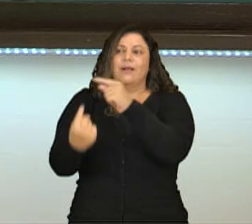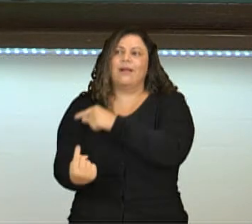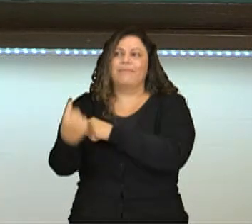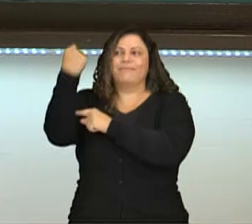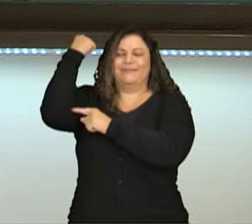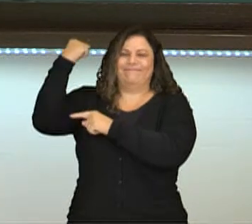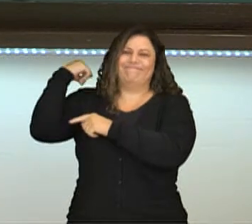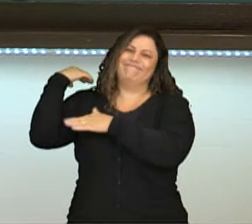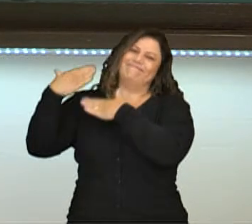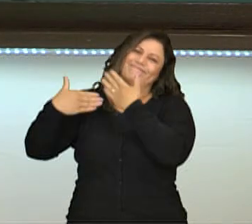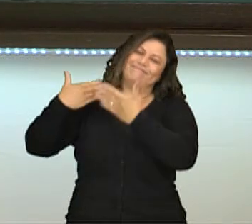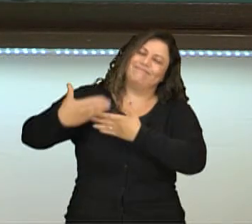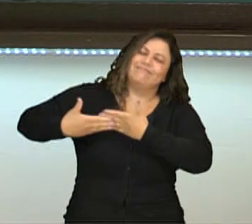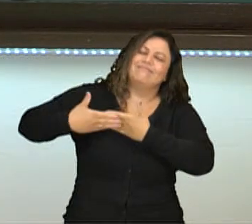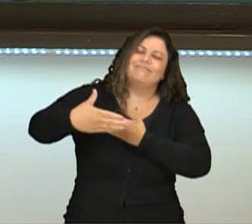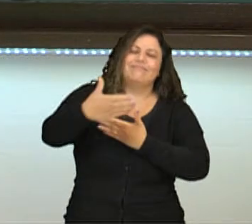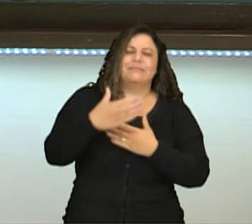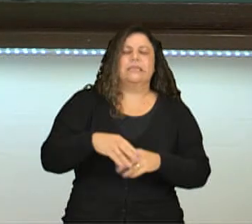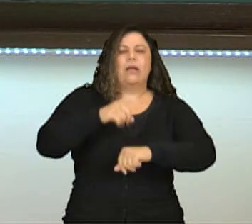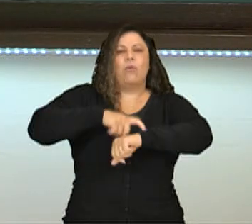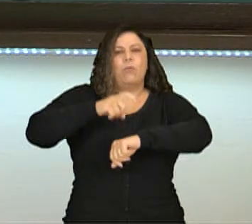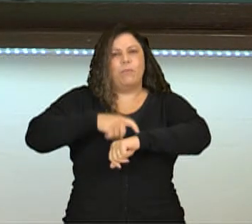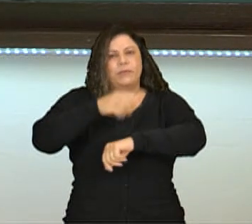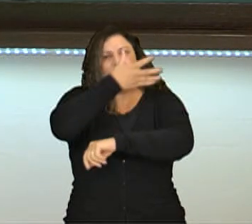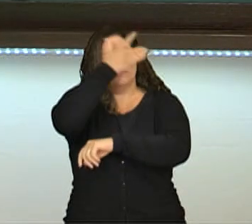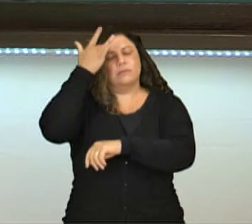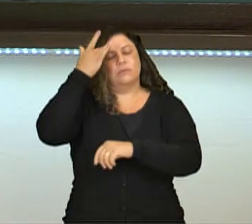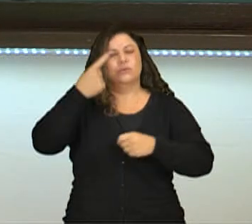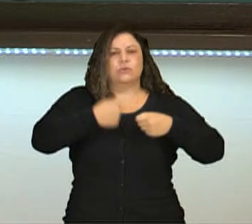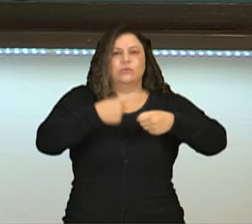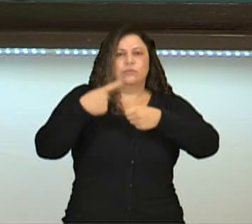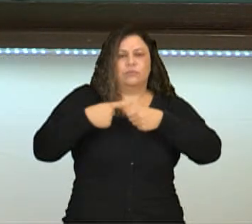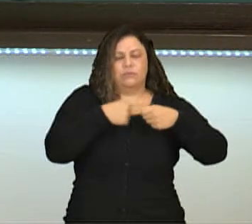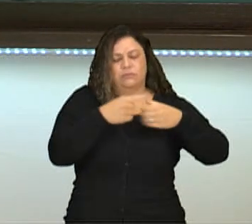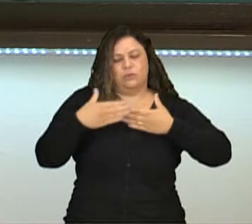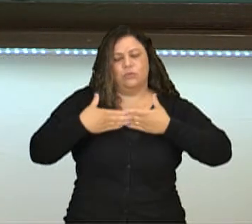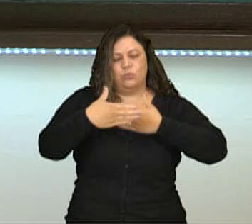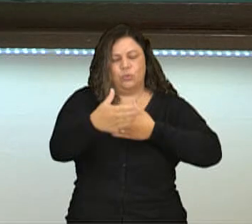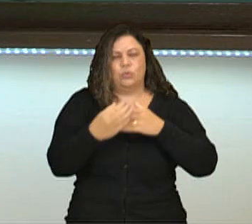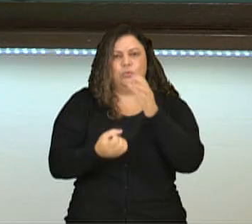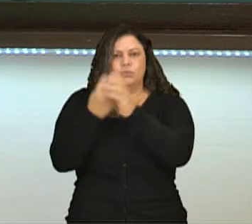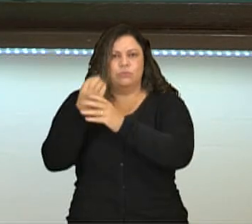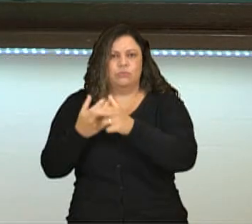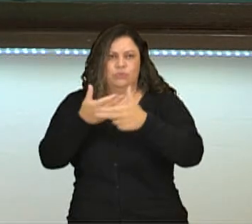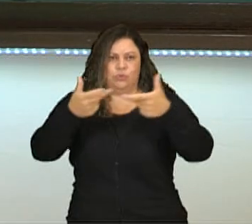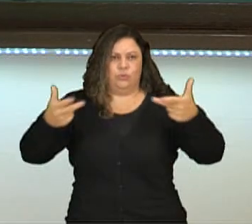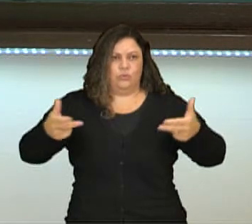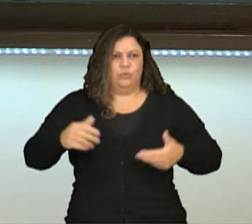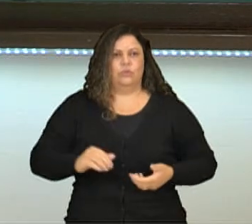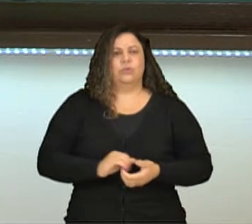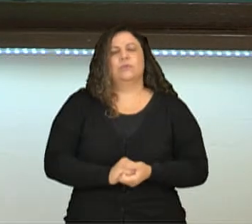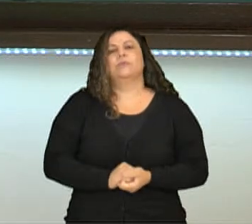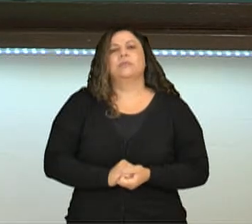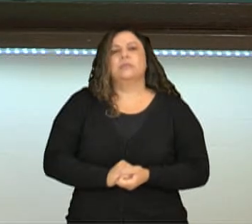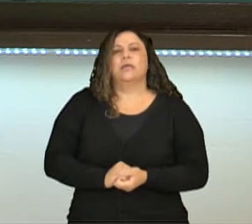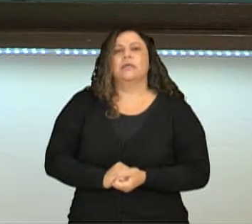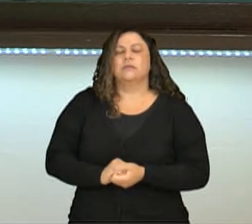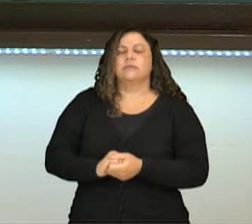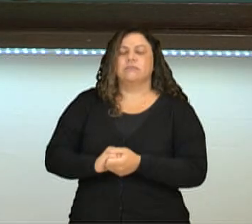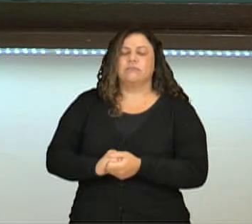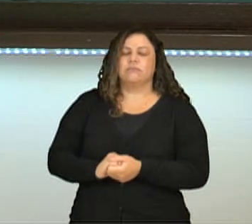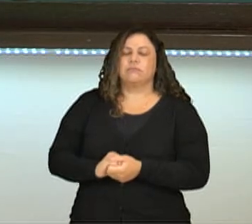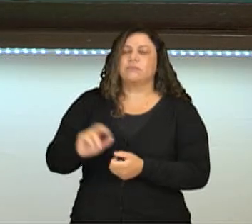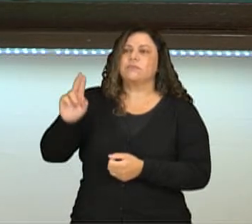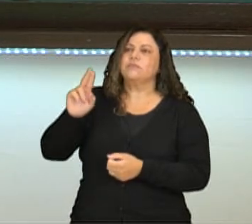partir então do momento que as pessoas vivem nas cidades, a partir do surgimento então das